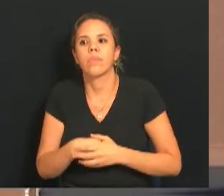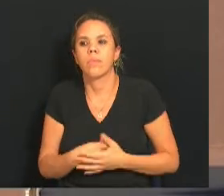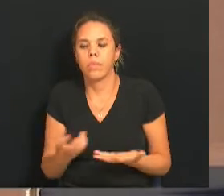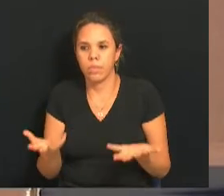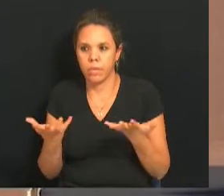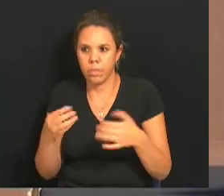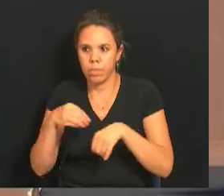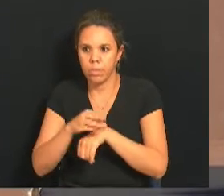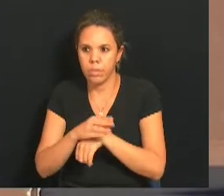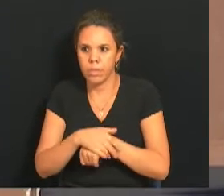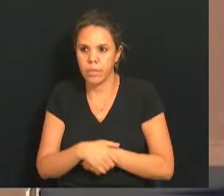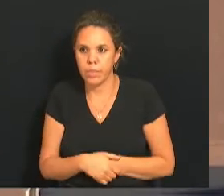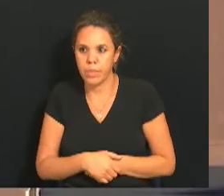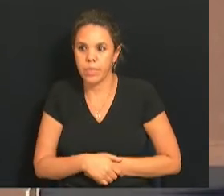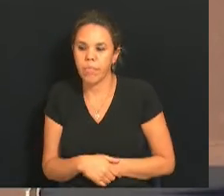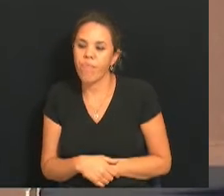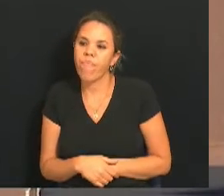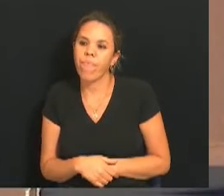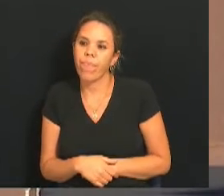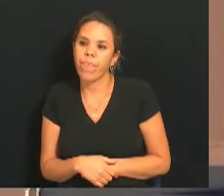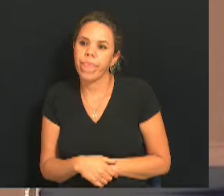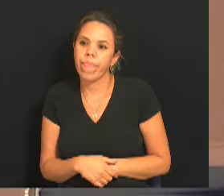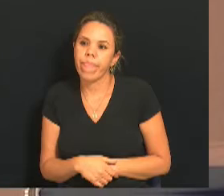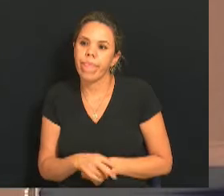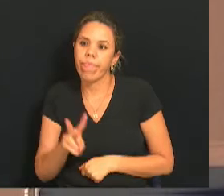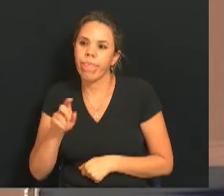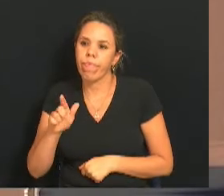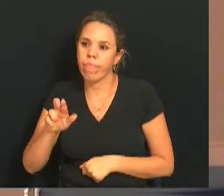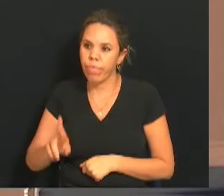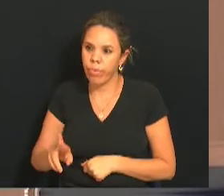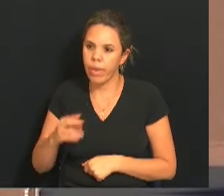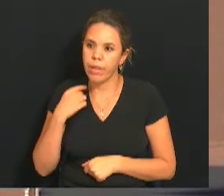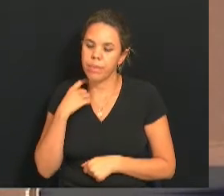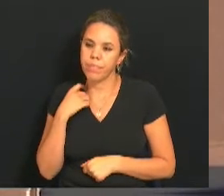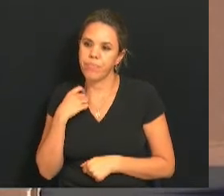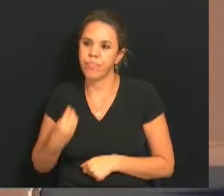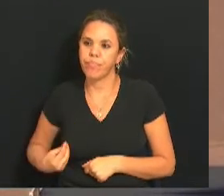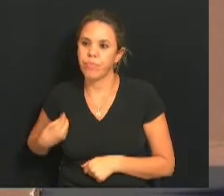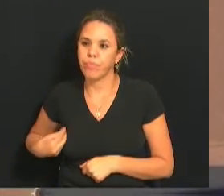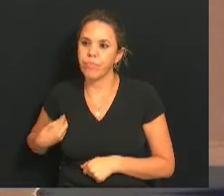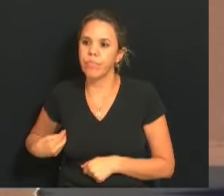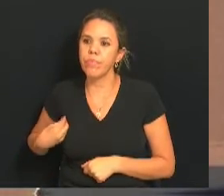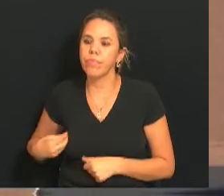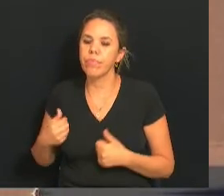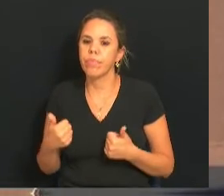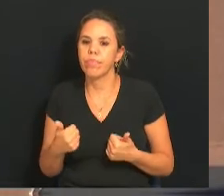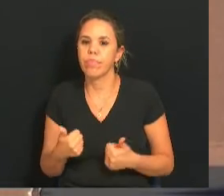a palavra para o Wagner. Professor Wagner Ferreira está?